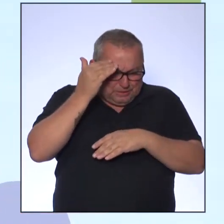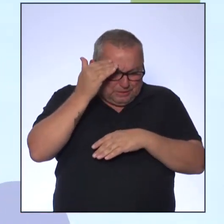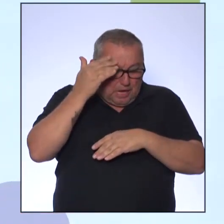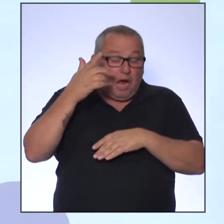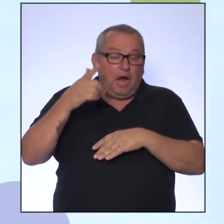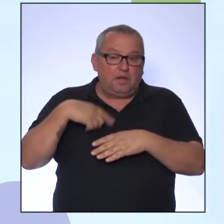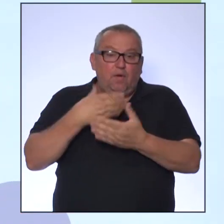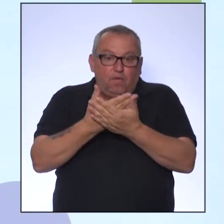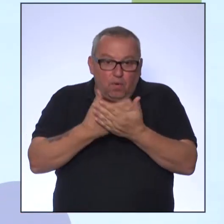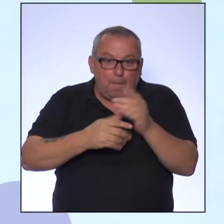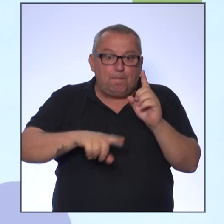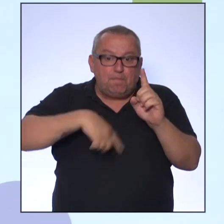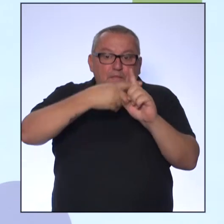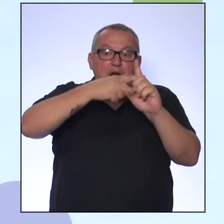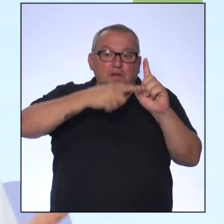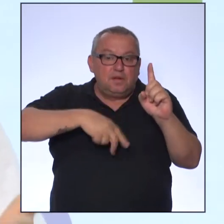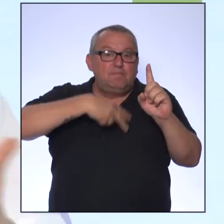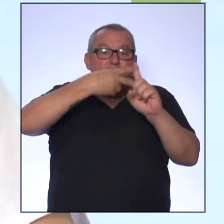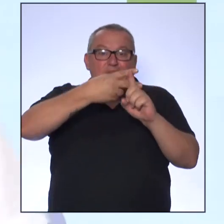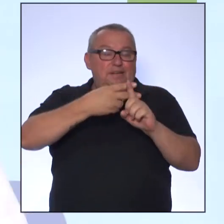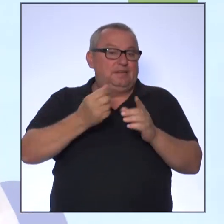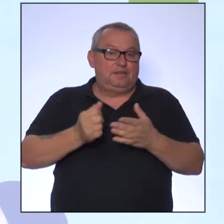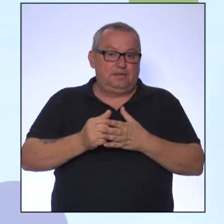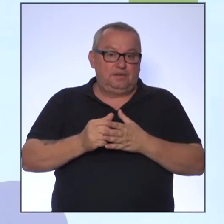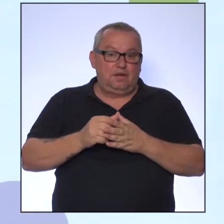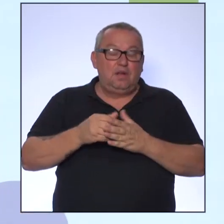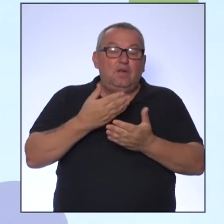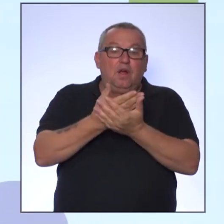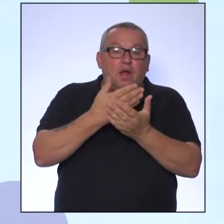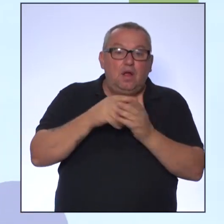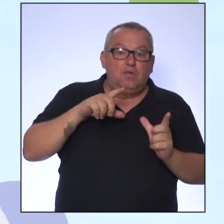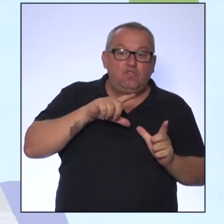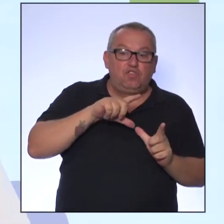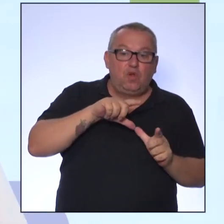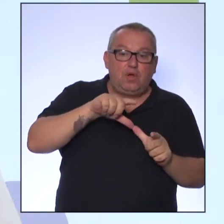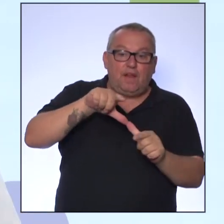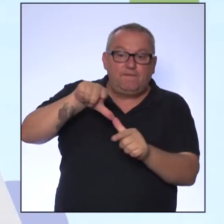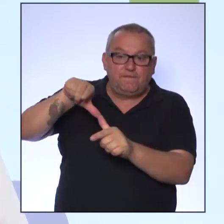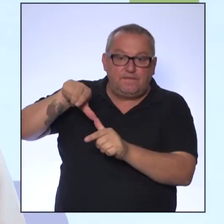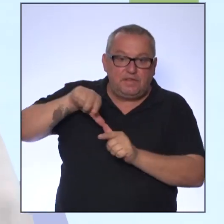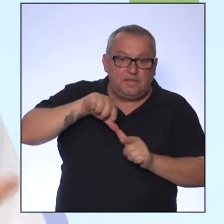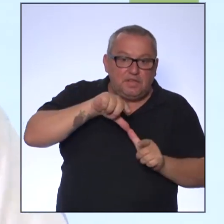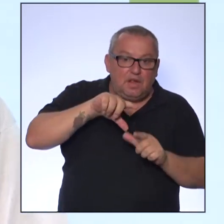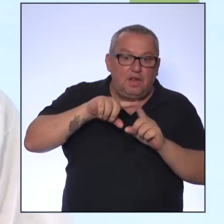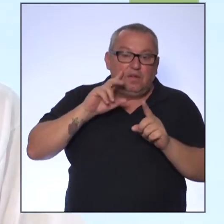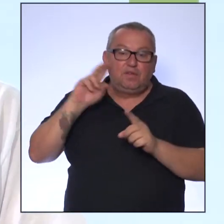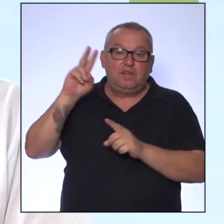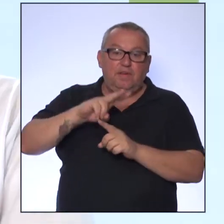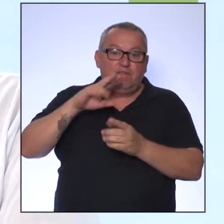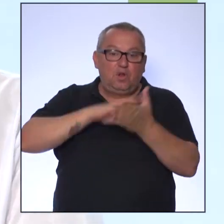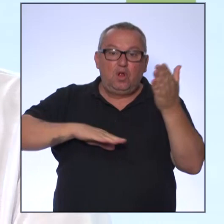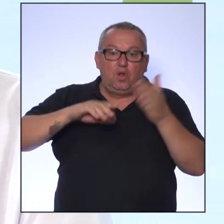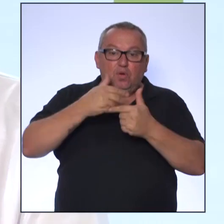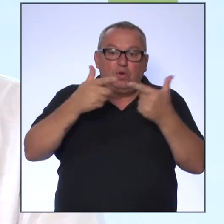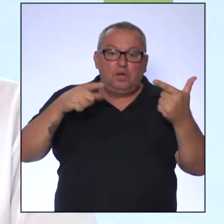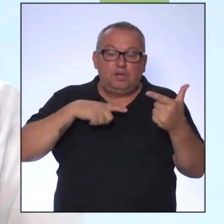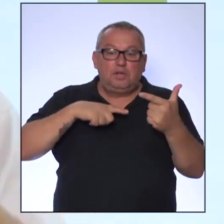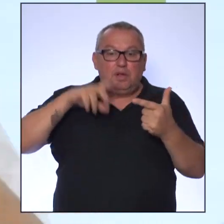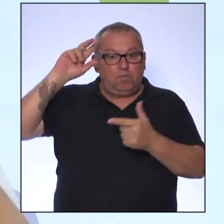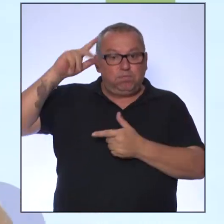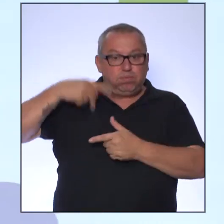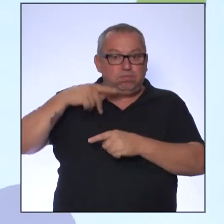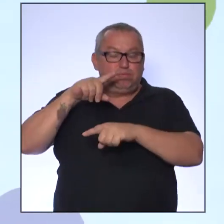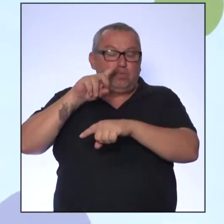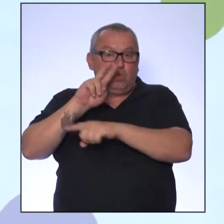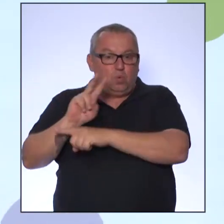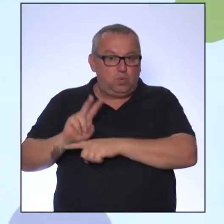aquilo. Às vezes você está estudando geografia e para você está mais fácil, então você vai ponderando. Isso tudo tem a ver com a sua autodisciplina.